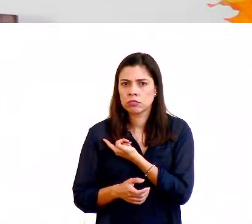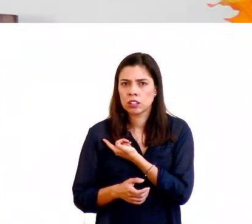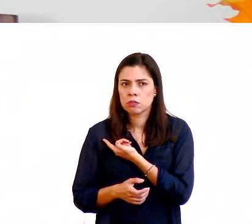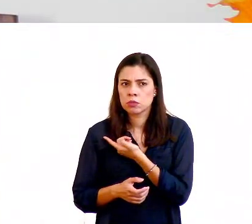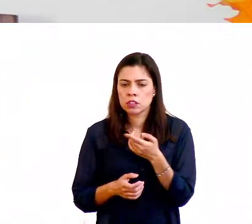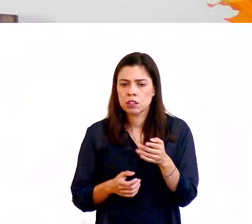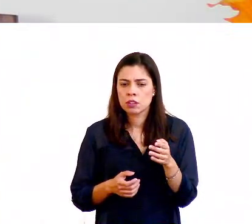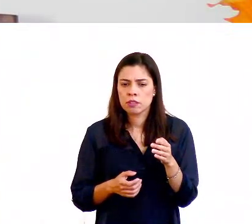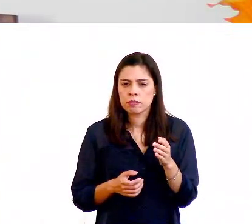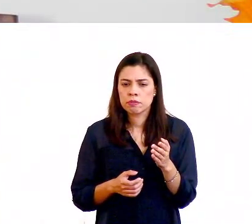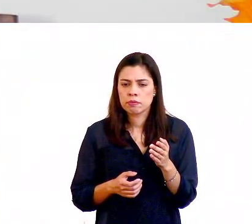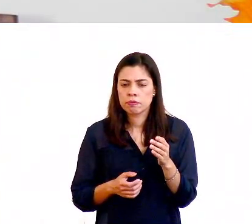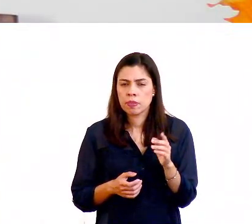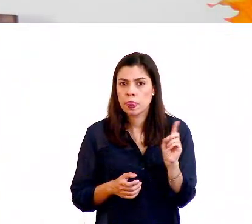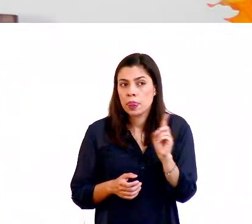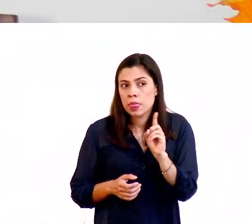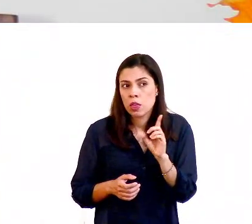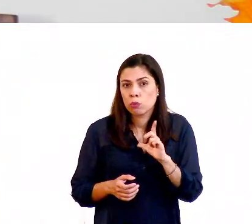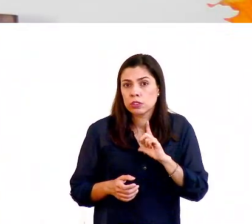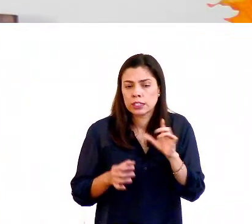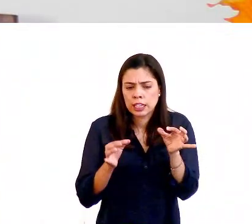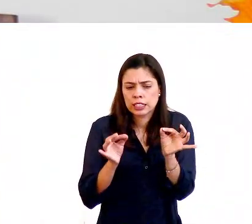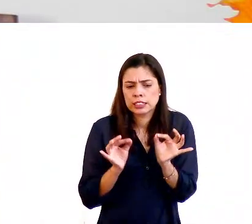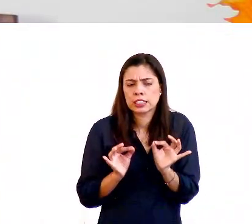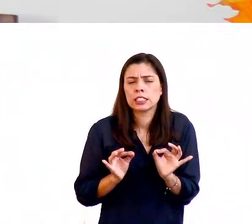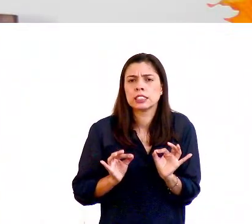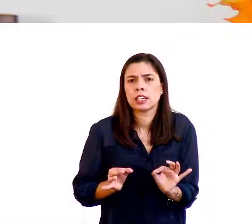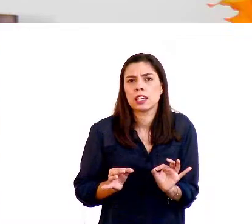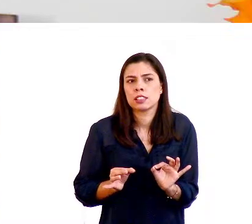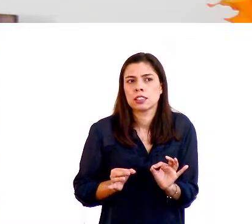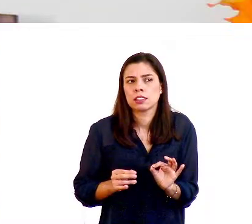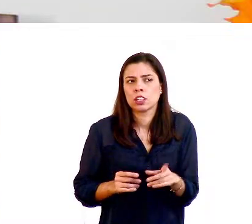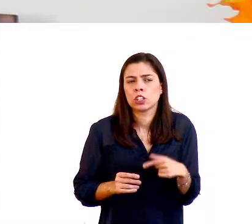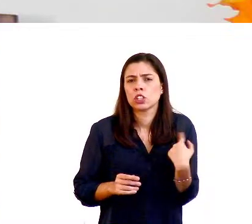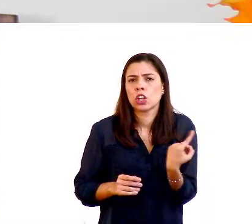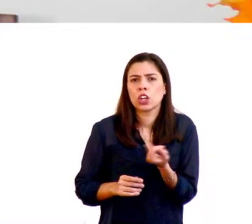Deus? Estamos chamando Deus do quê?